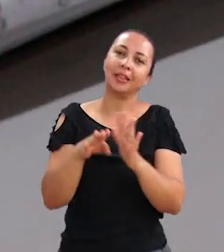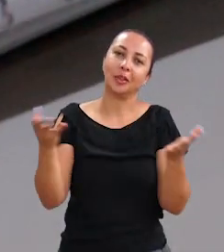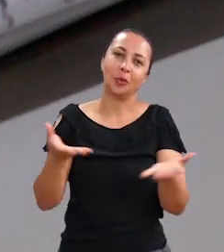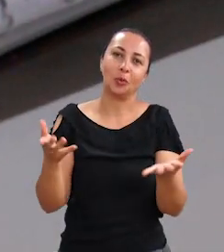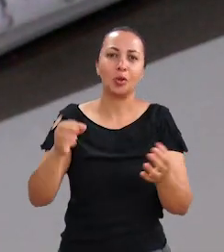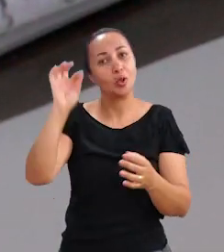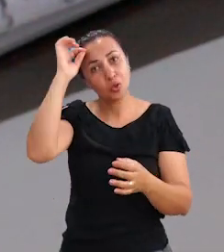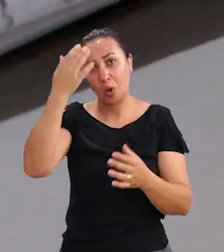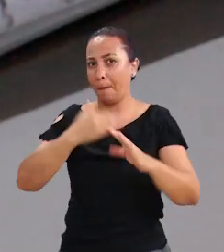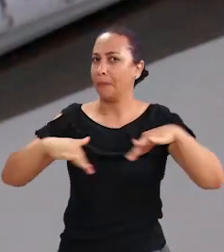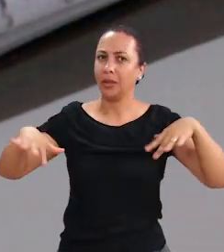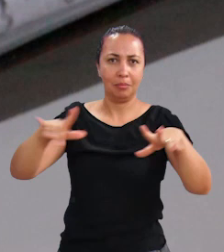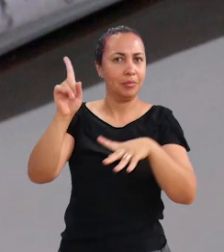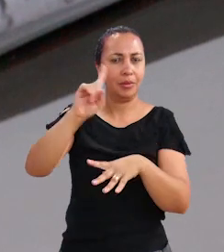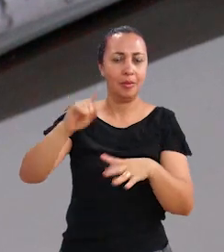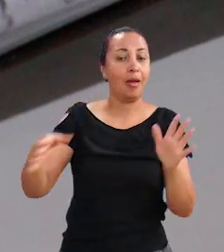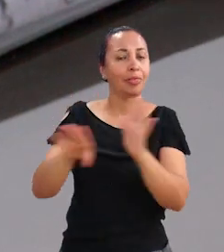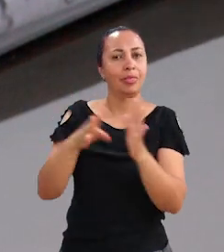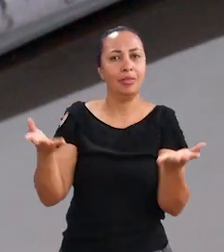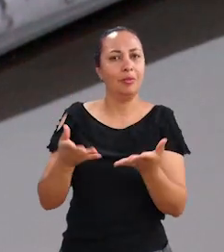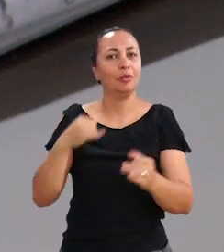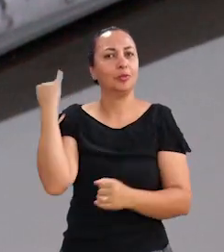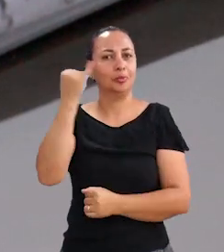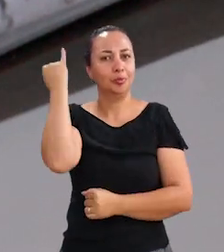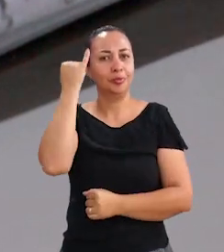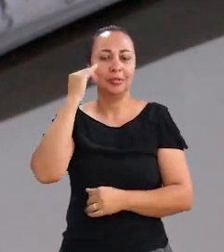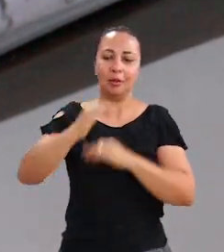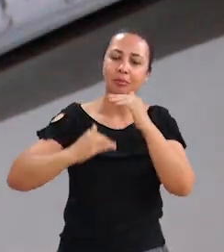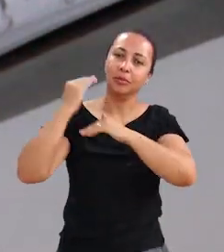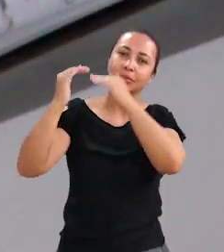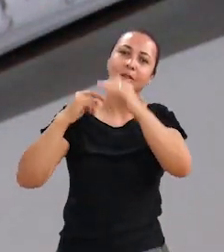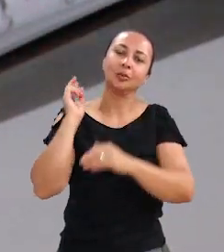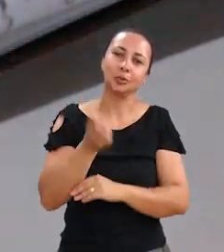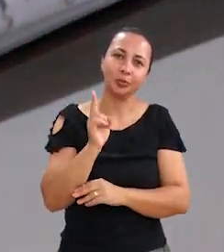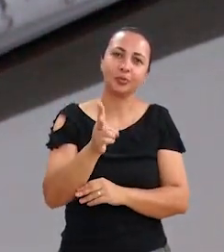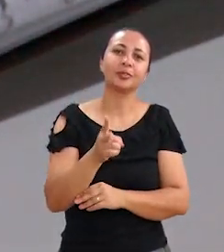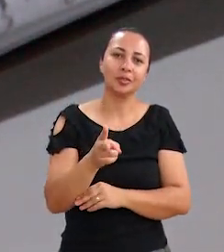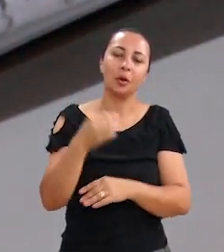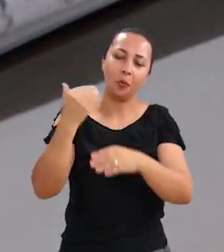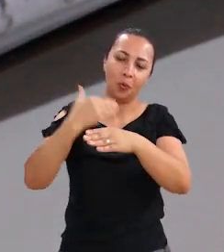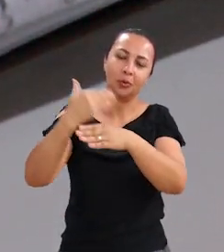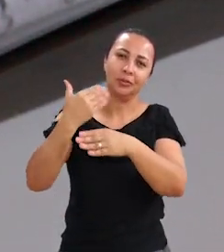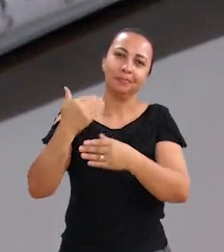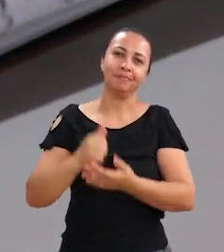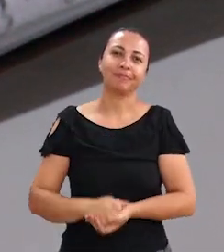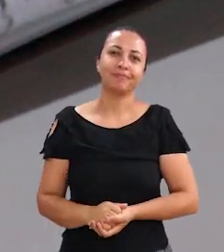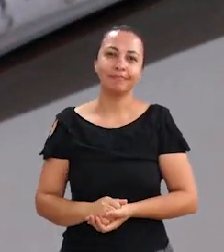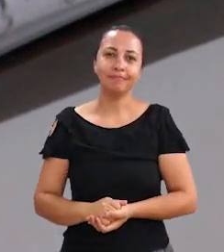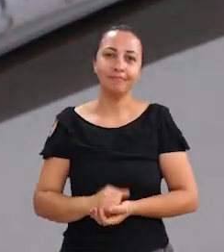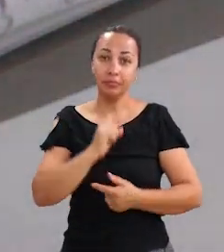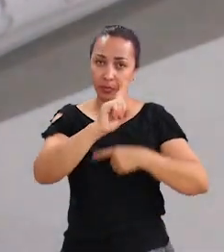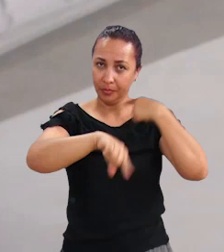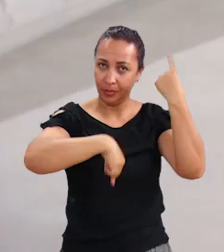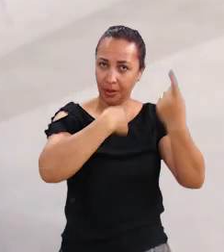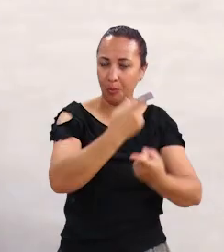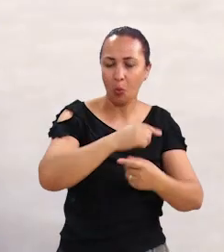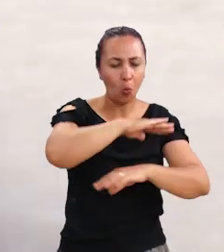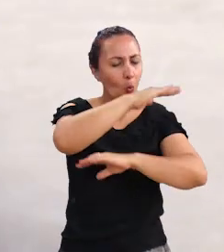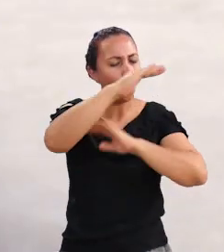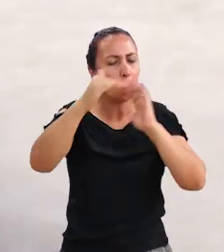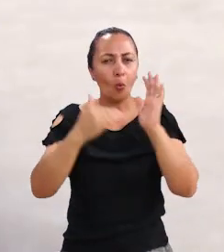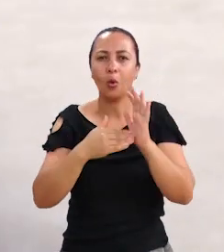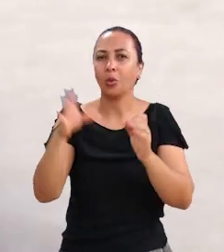hoje. Não só foi na pandemia. Esse processo continua, né? É uma construção. Depois de toda